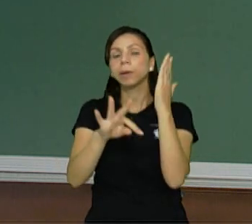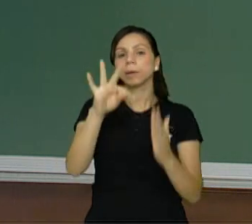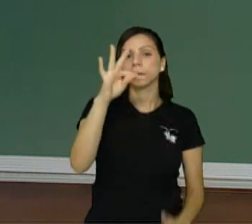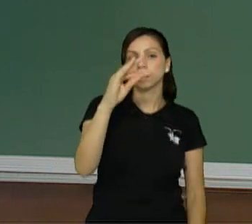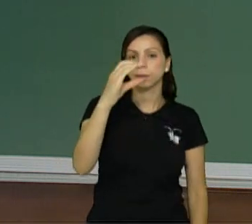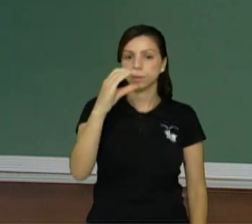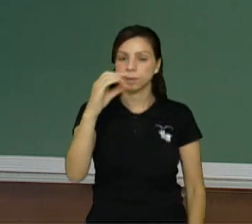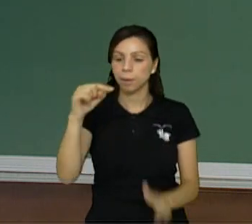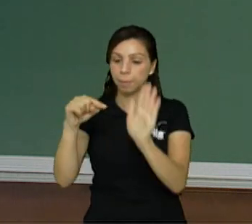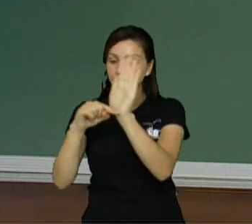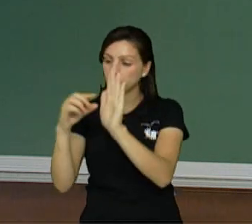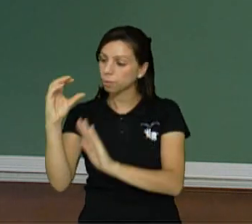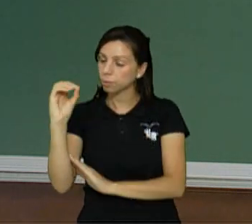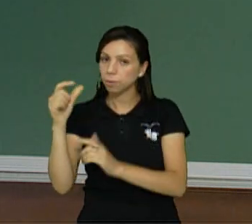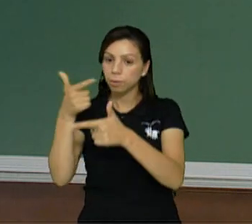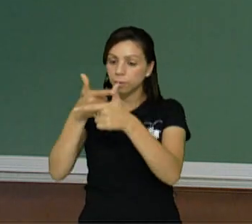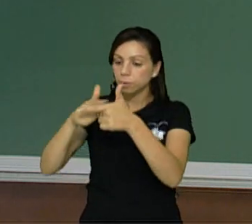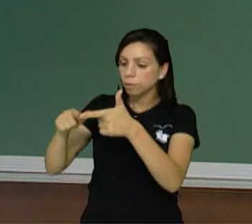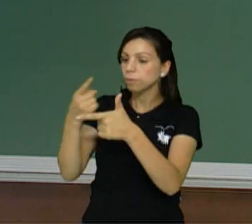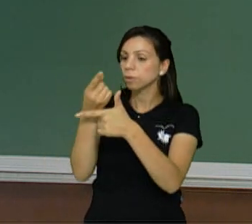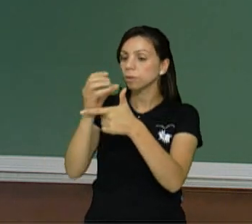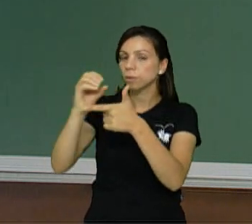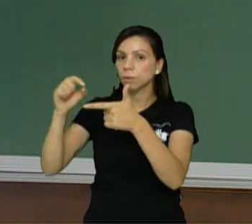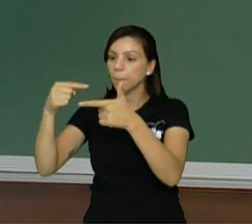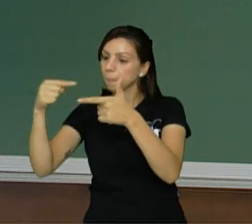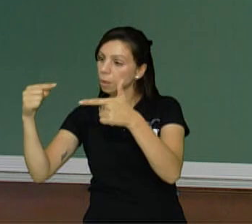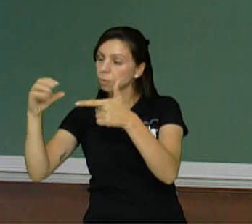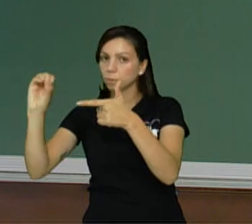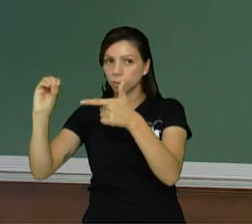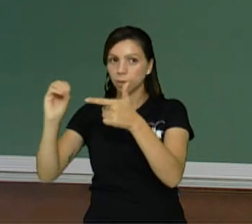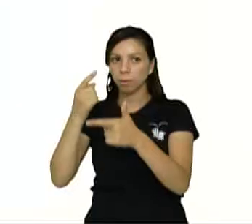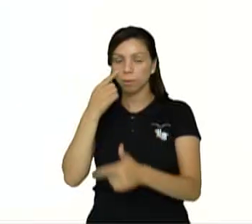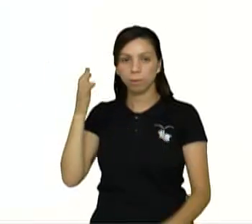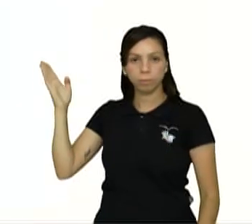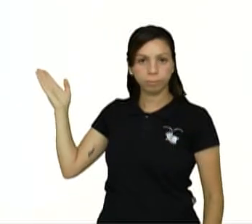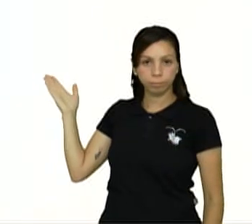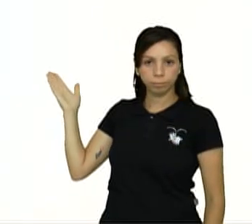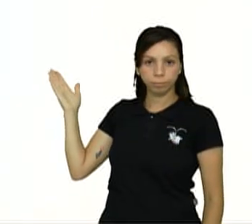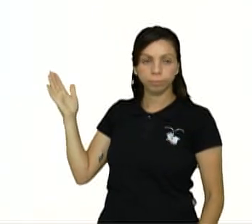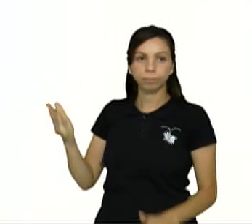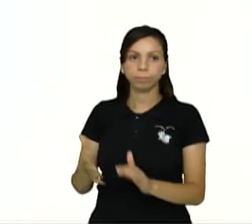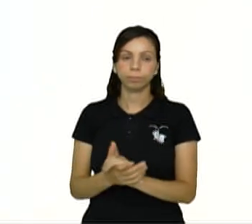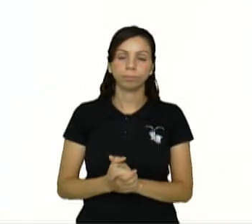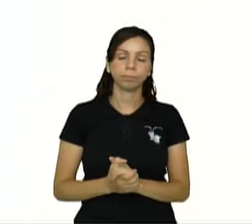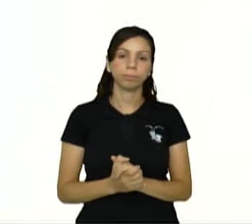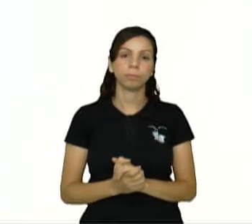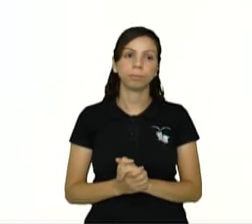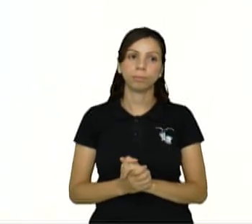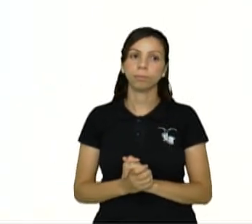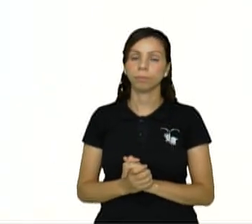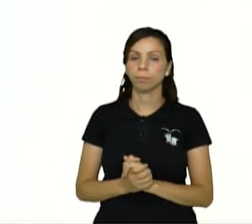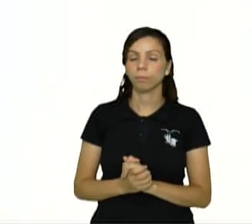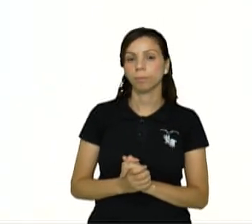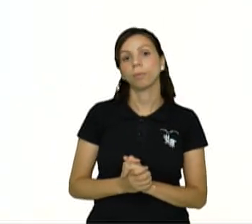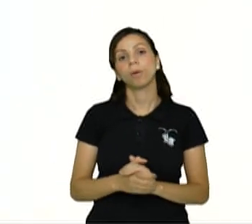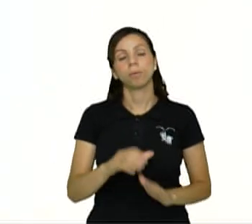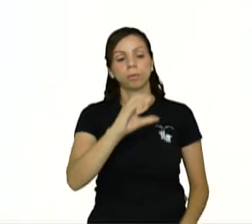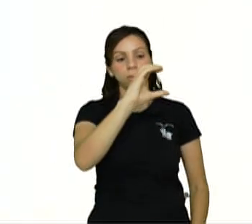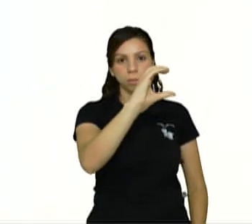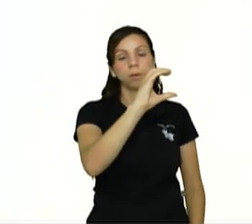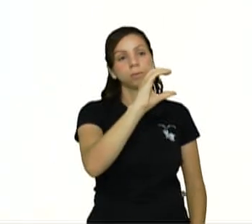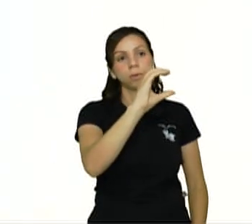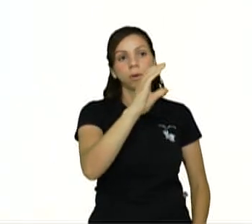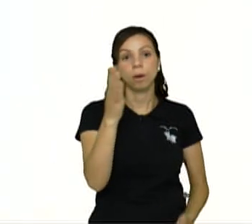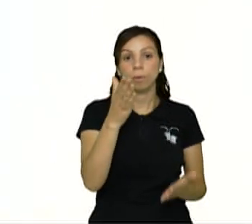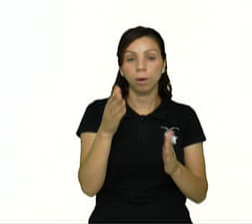0, dividido por 100 menos 0. Está aqui. Pessoal, você fez isso para a escala Celsius.